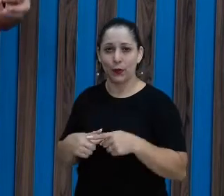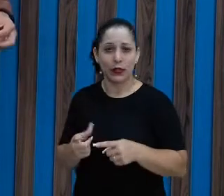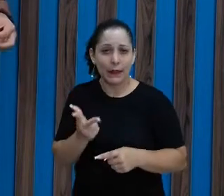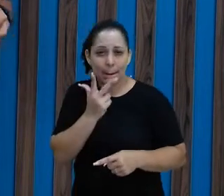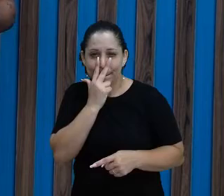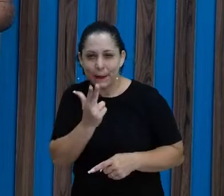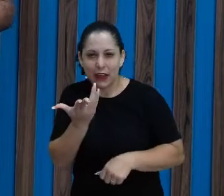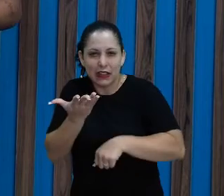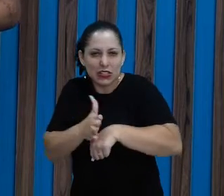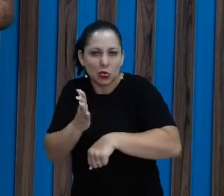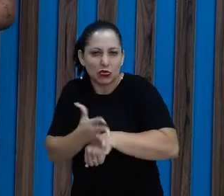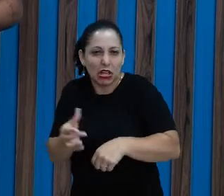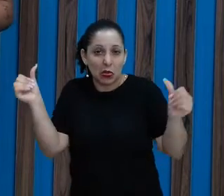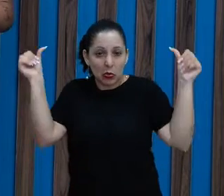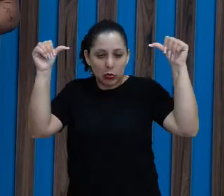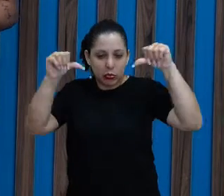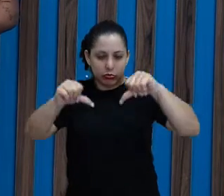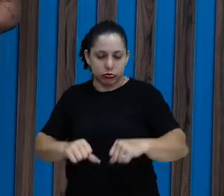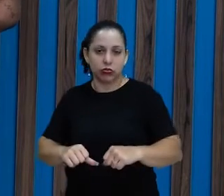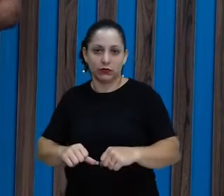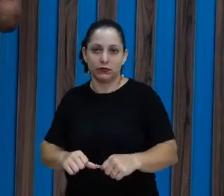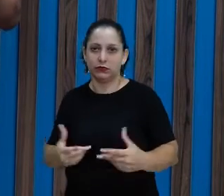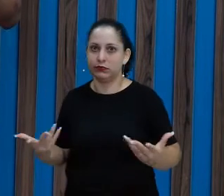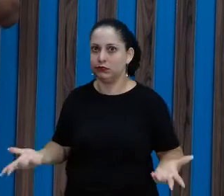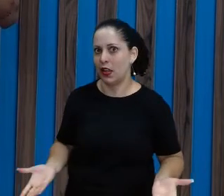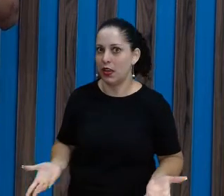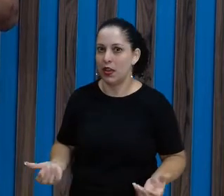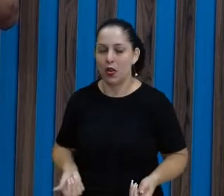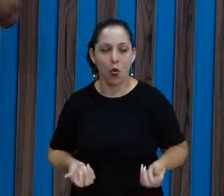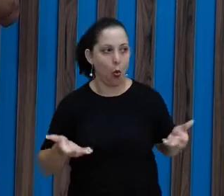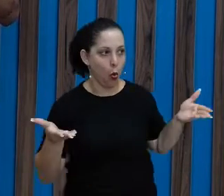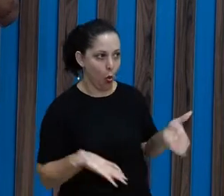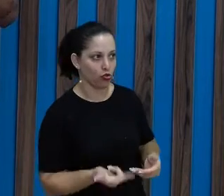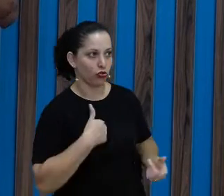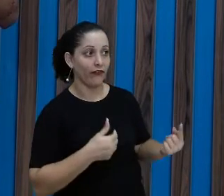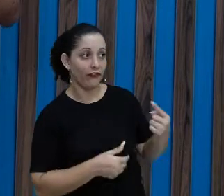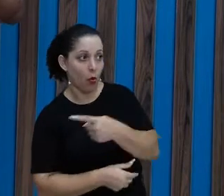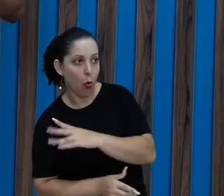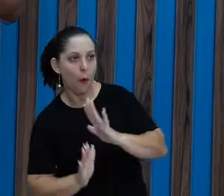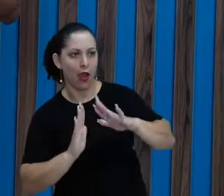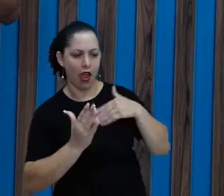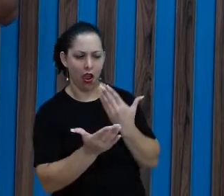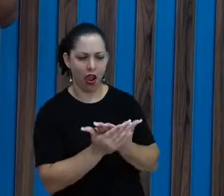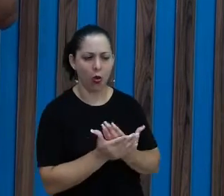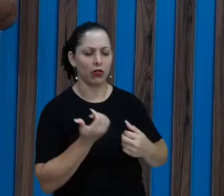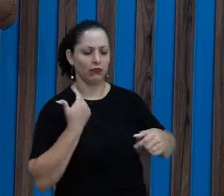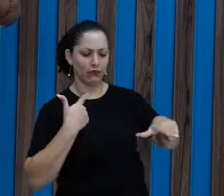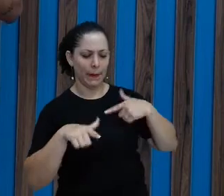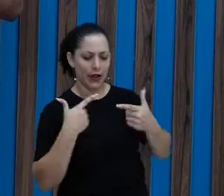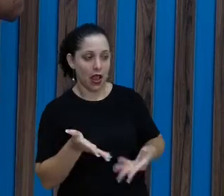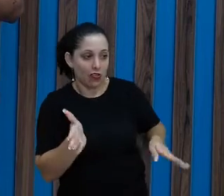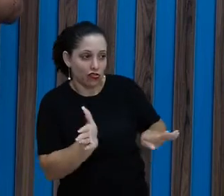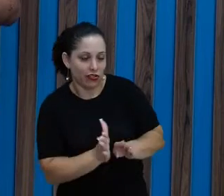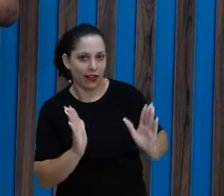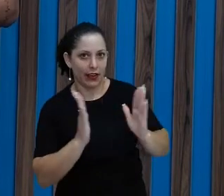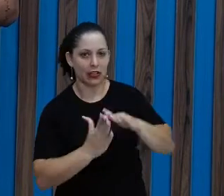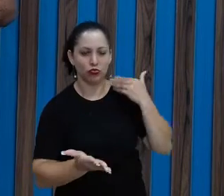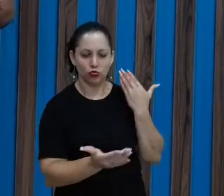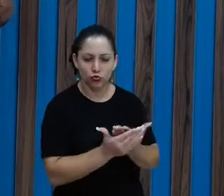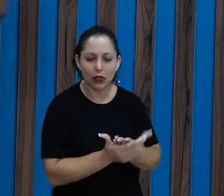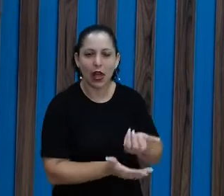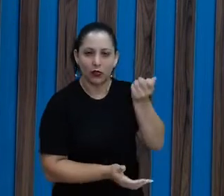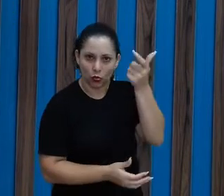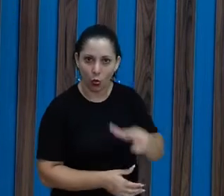fosse importante, né? Se você disser assim, não, hoje eu vou para a aula, depois eu vou trabalhar, depois eu vou chegar em casa, eu vou estudar de